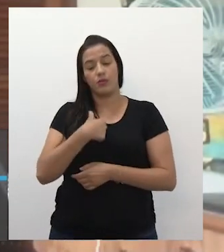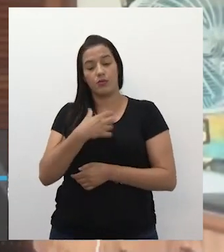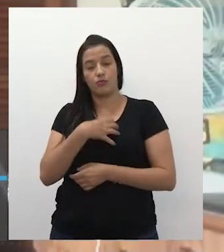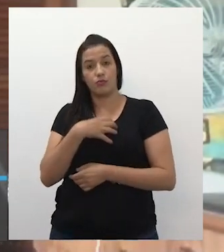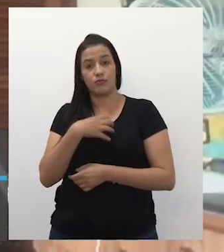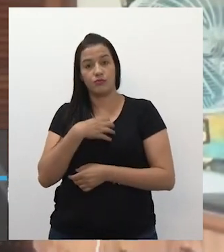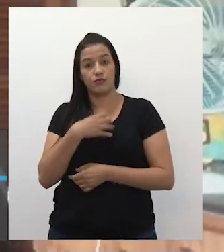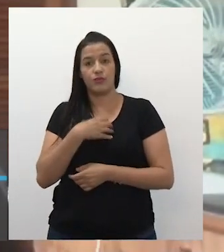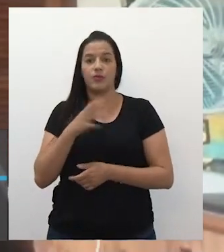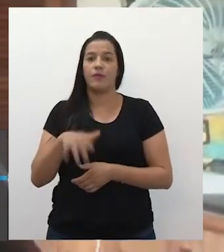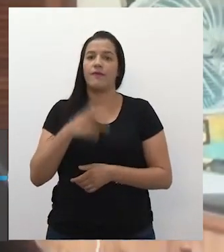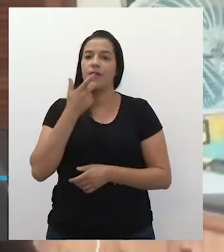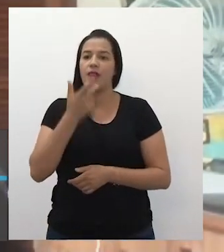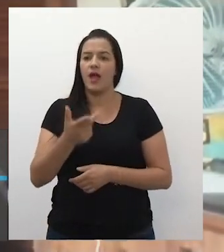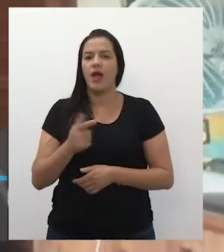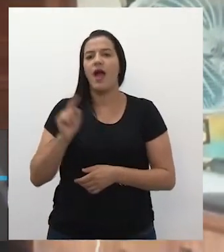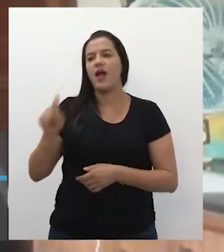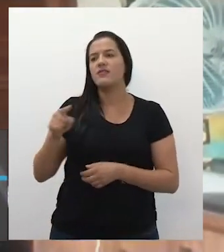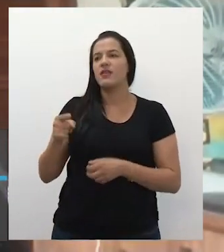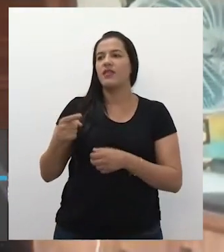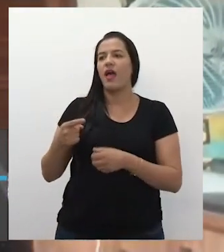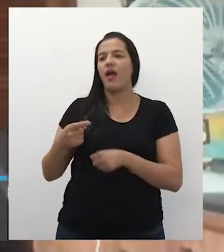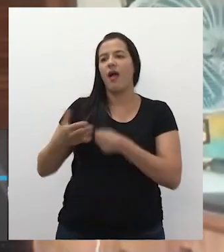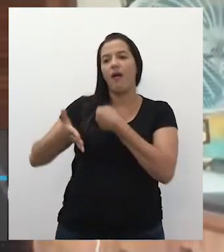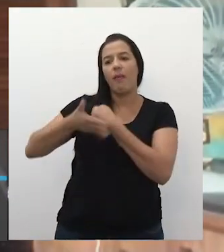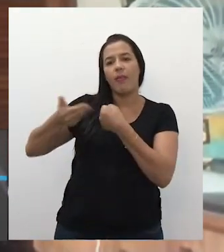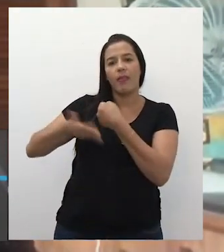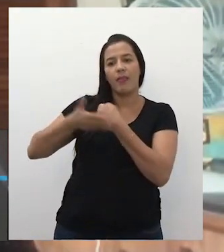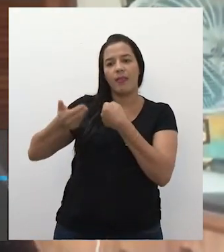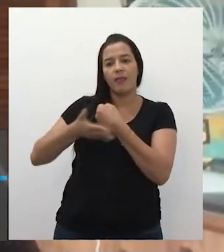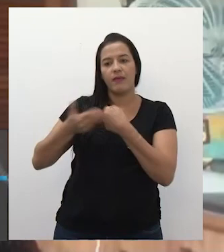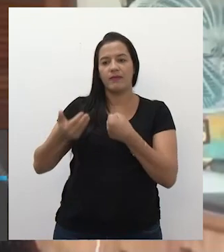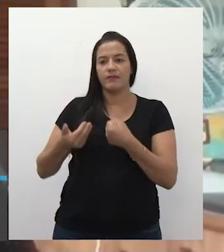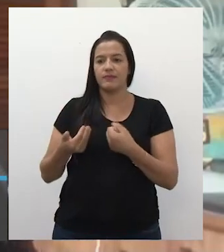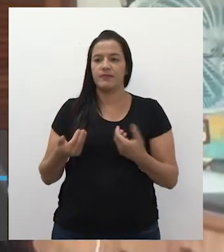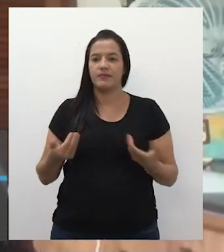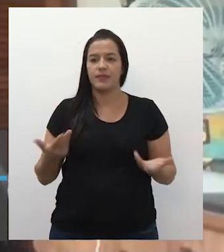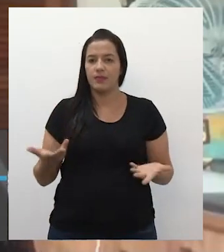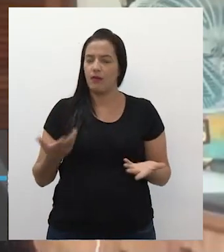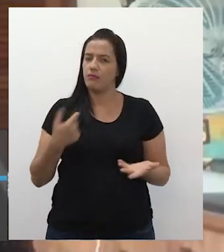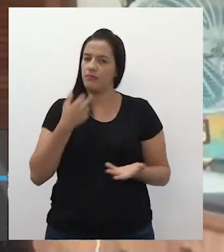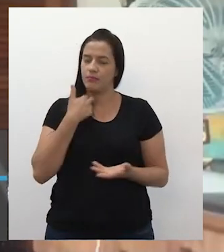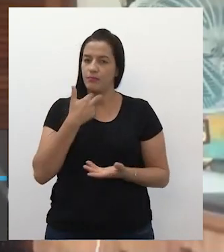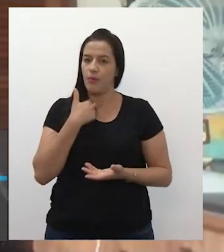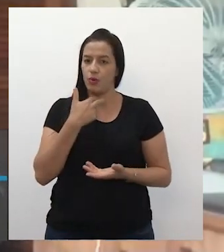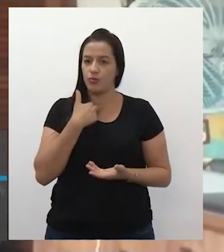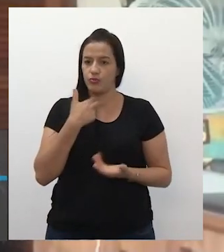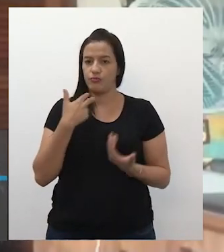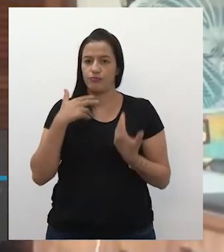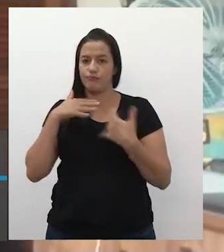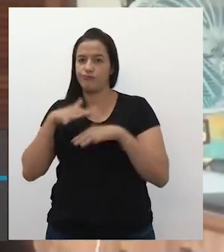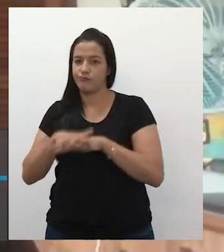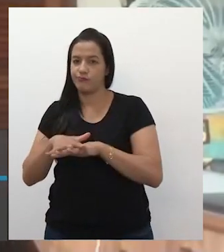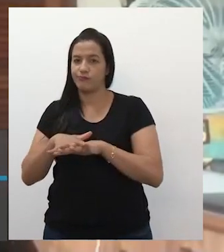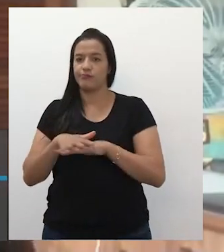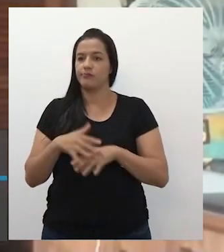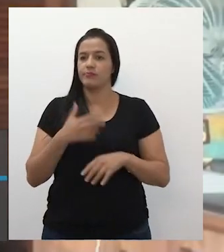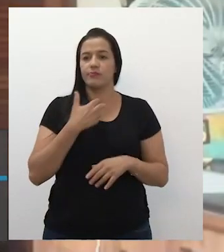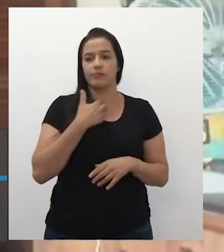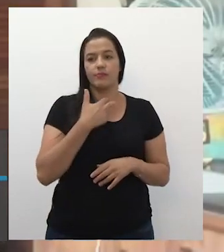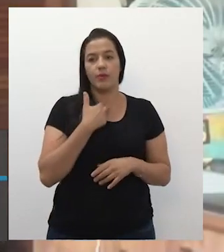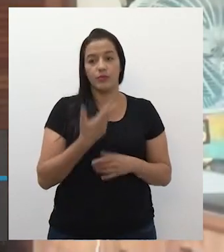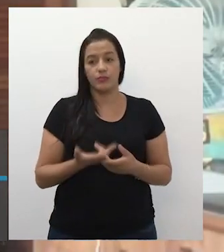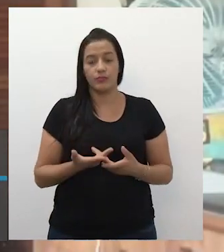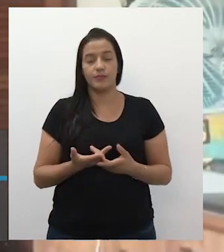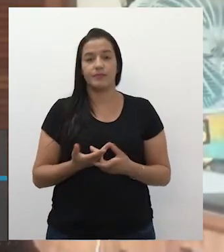posso falar assim, Silene, você está me bajulando. Isso é um ataque, né? Isso é um ataque, eu estou devolvendo algo